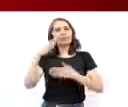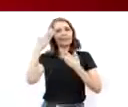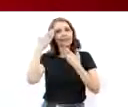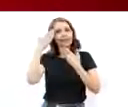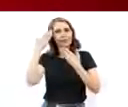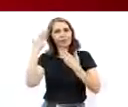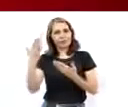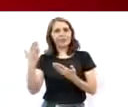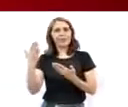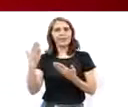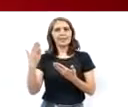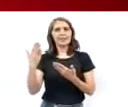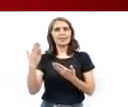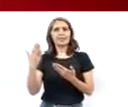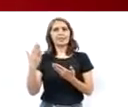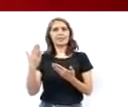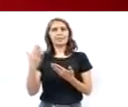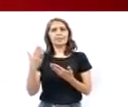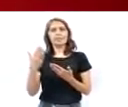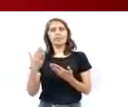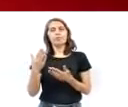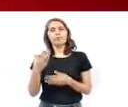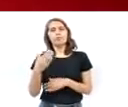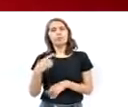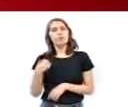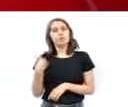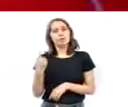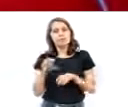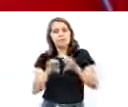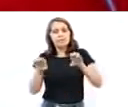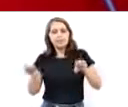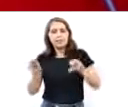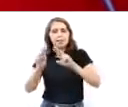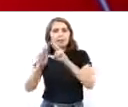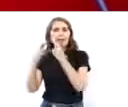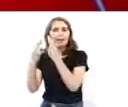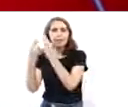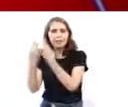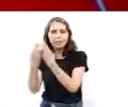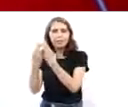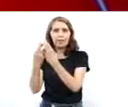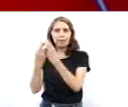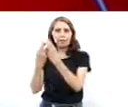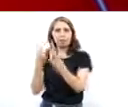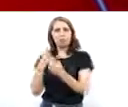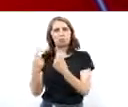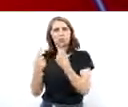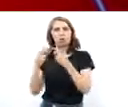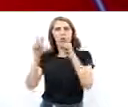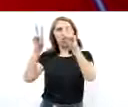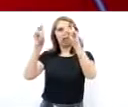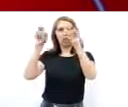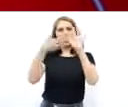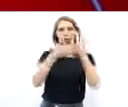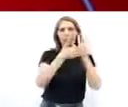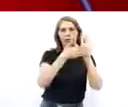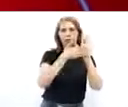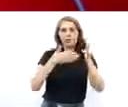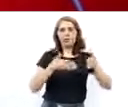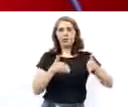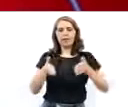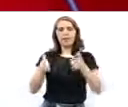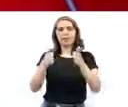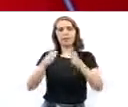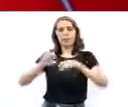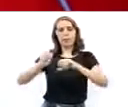Nós estamos nessa mesa redonda discutindo exatamente a temática Propostas e Caminhos para a Educação em Tempos